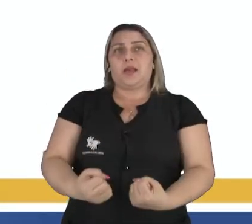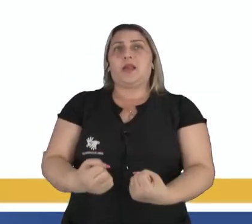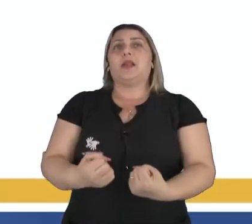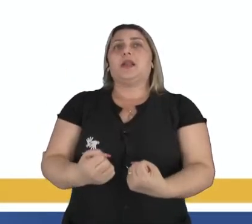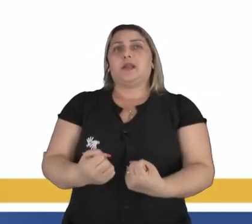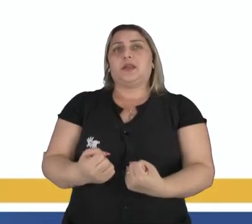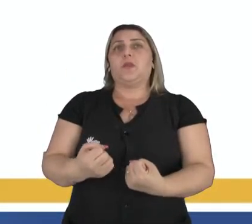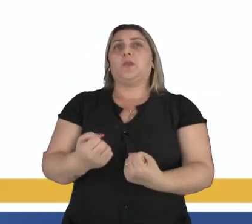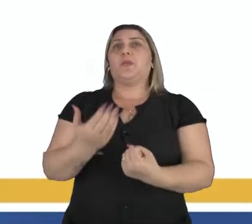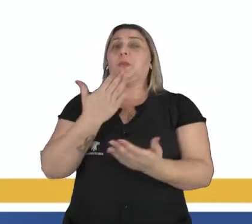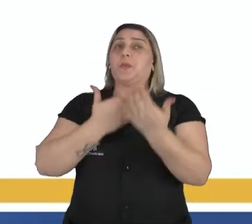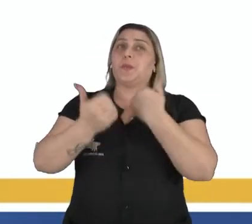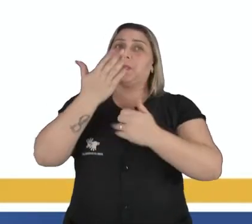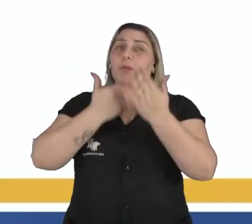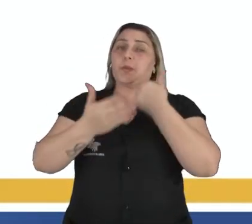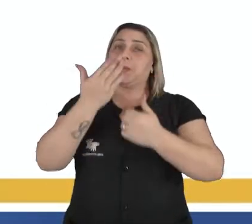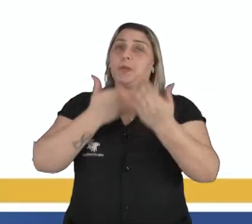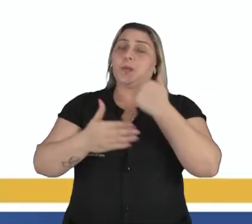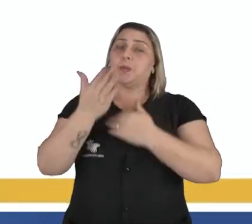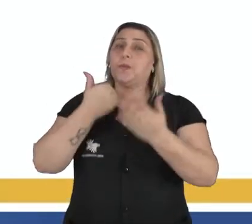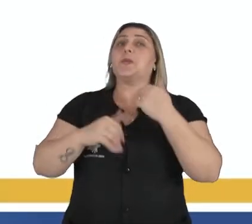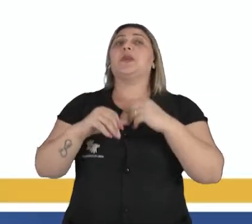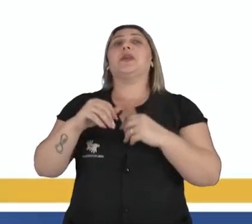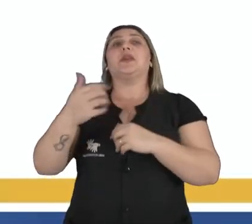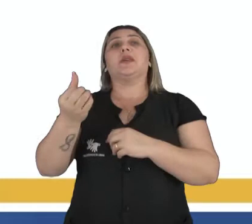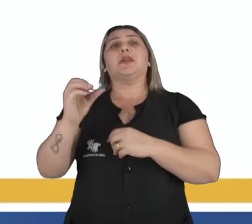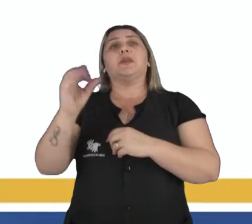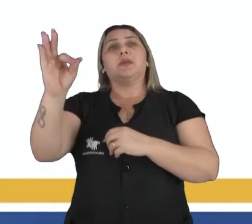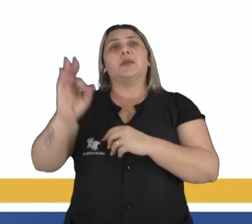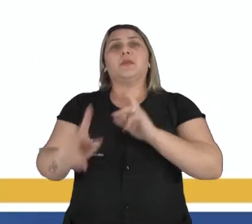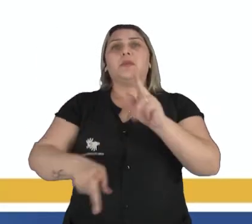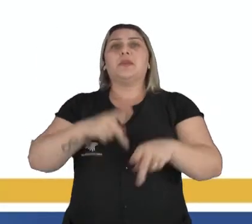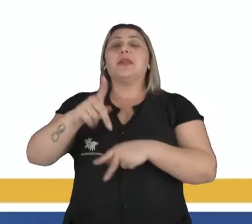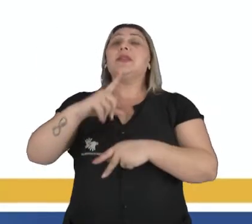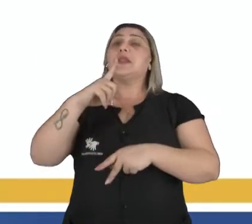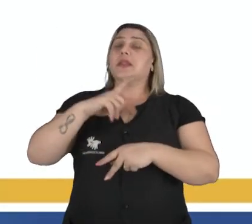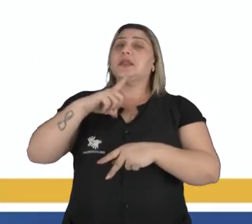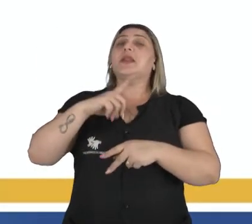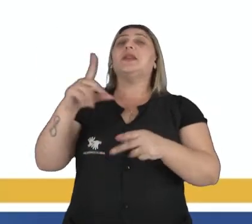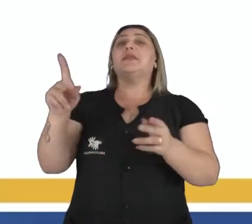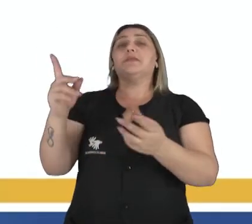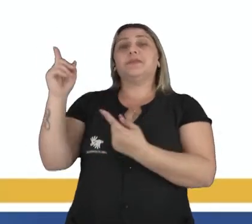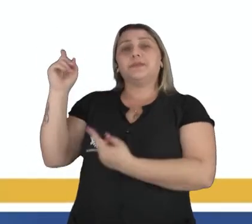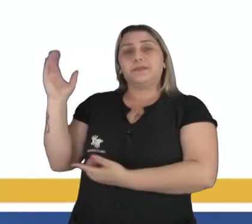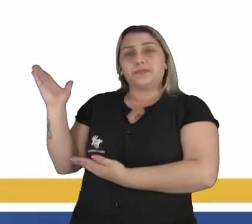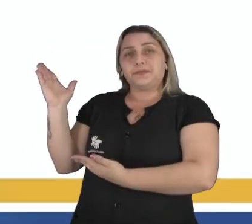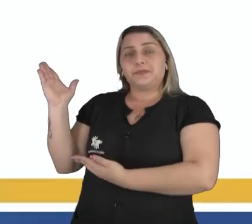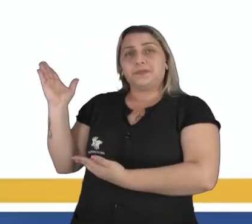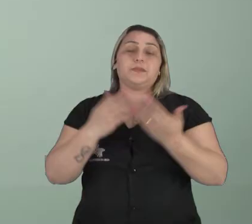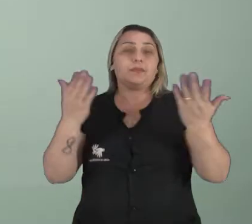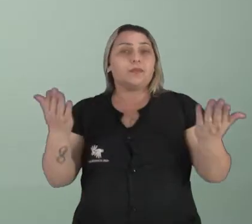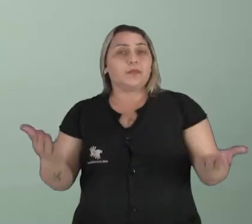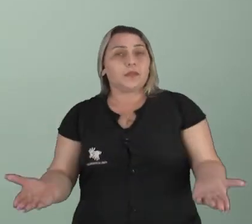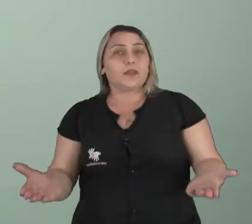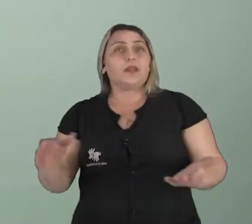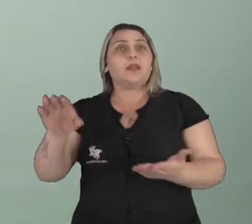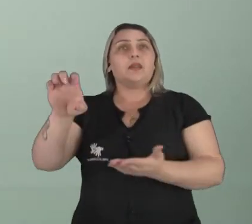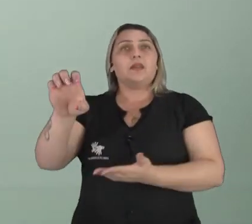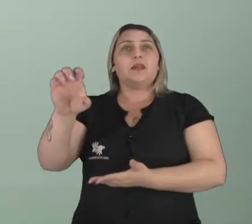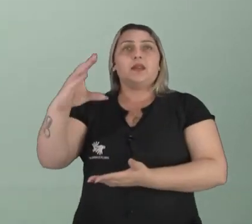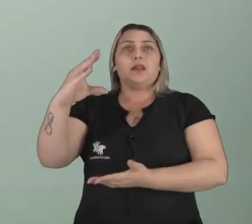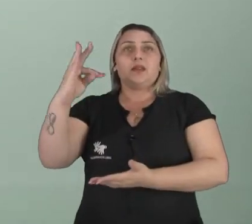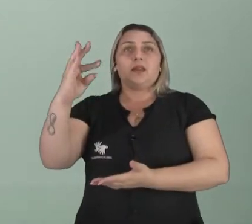injeção de uma grande quantidade de caloria sessenta por cento da população tem esse perfil observe a linha imagem o